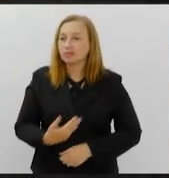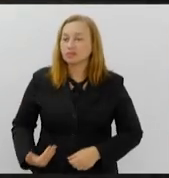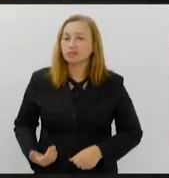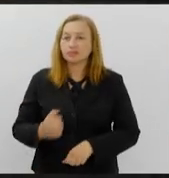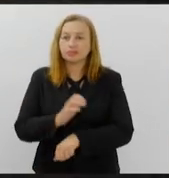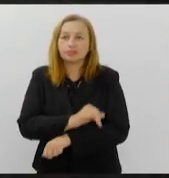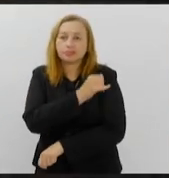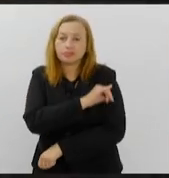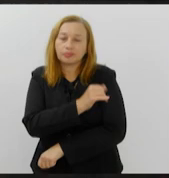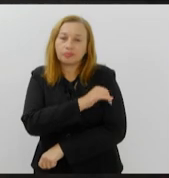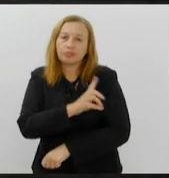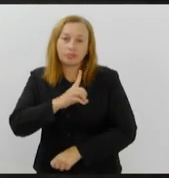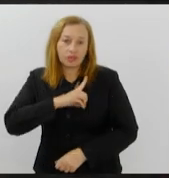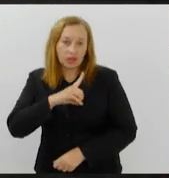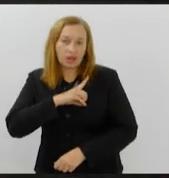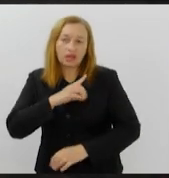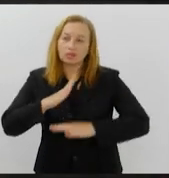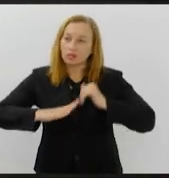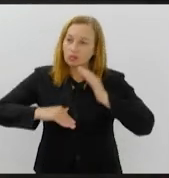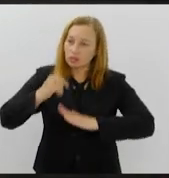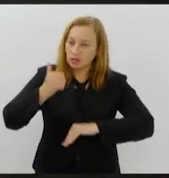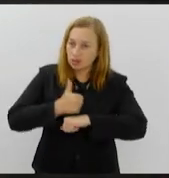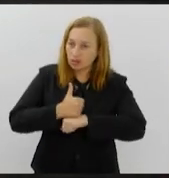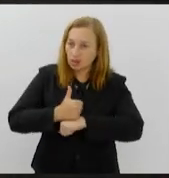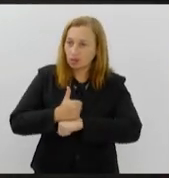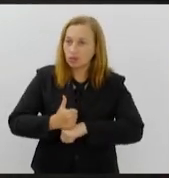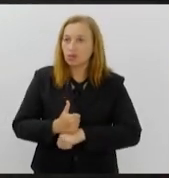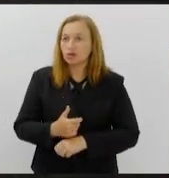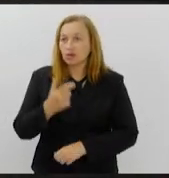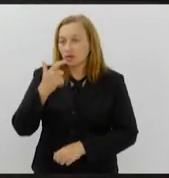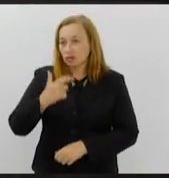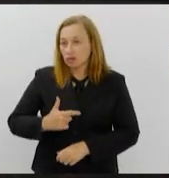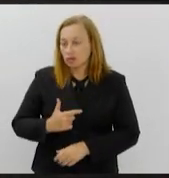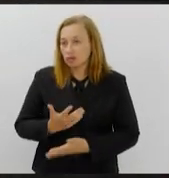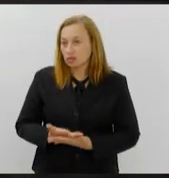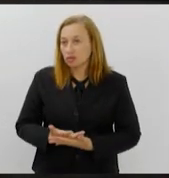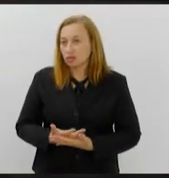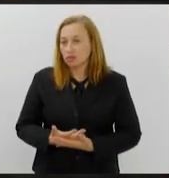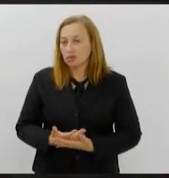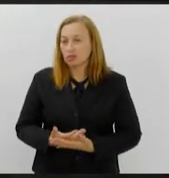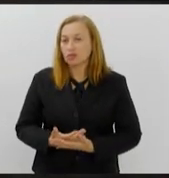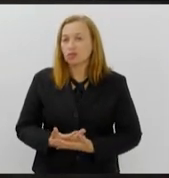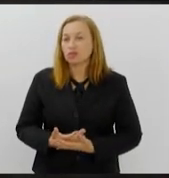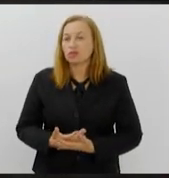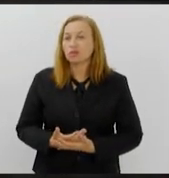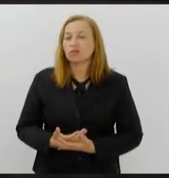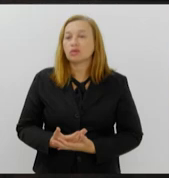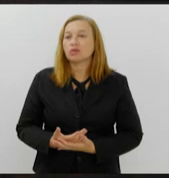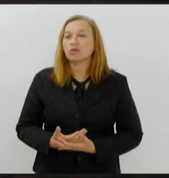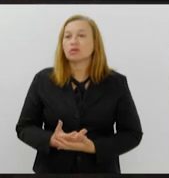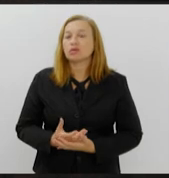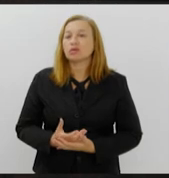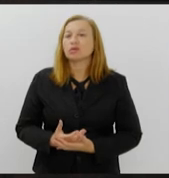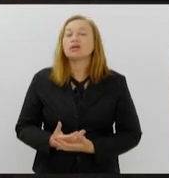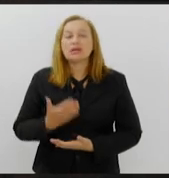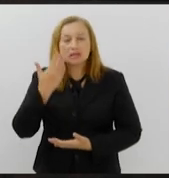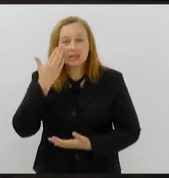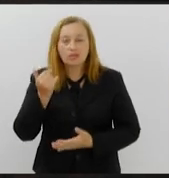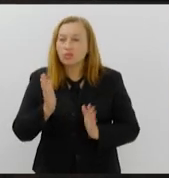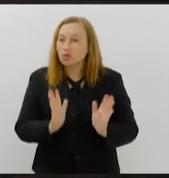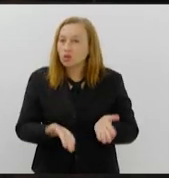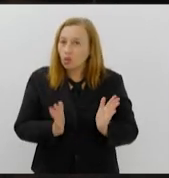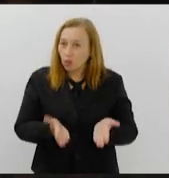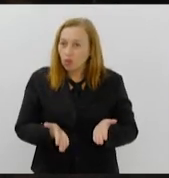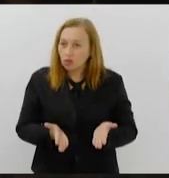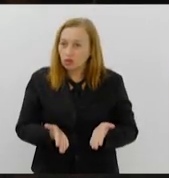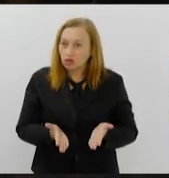de profissão. O senhor dá musculatura à Comissão de Segurança dessa casa. Nós sabemos que hoje a